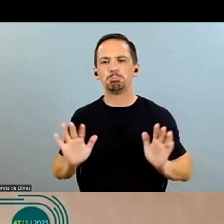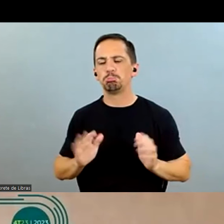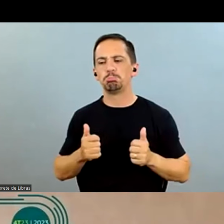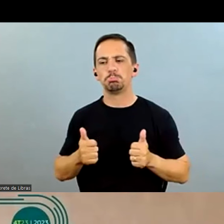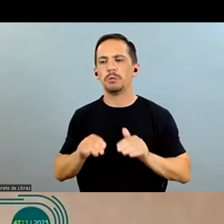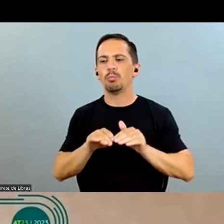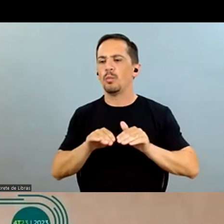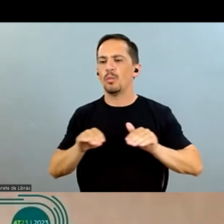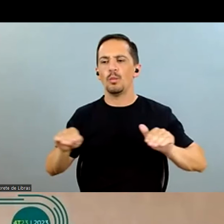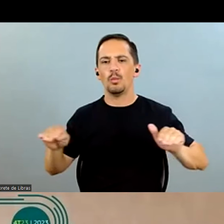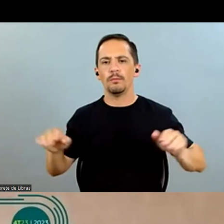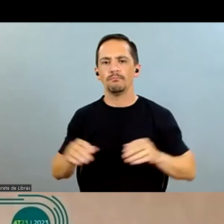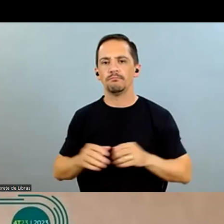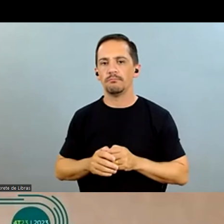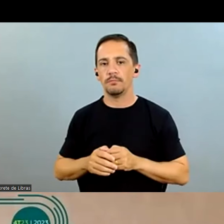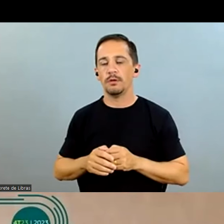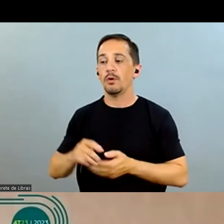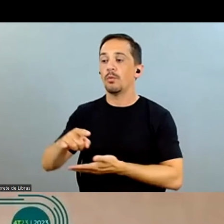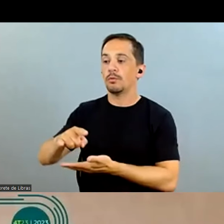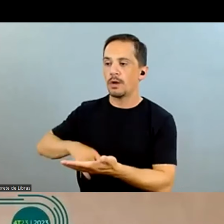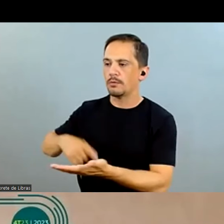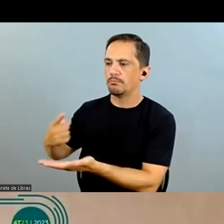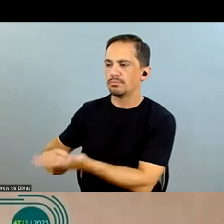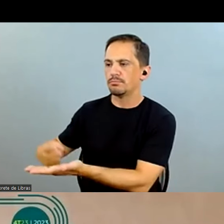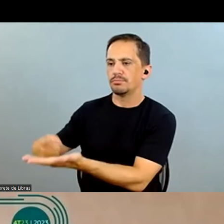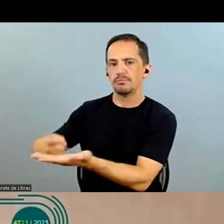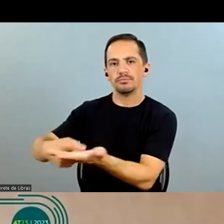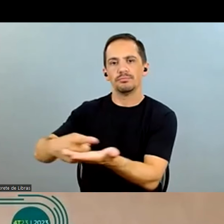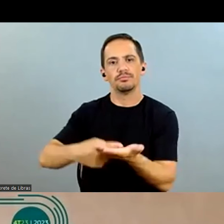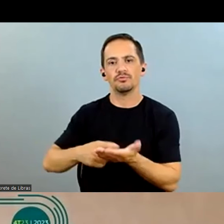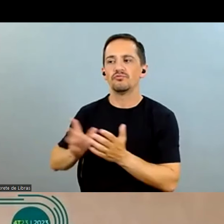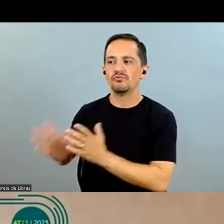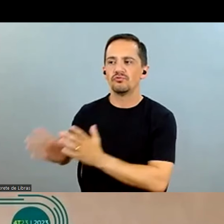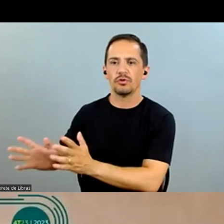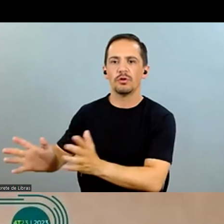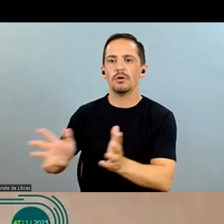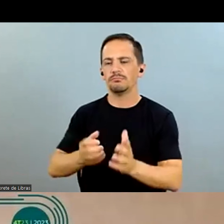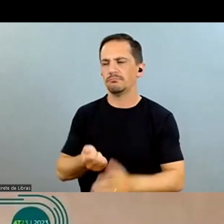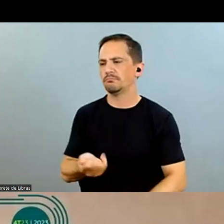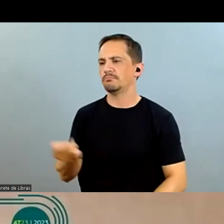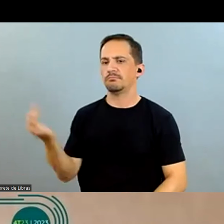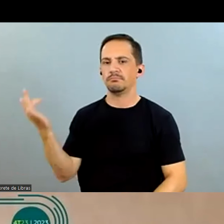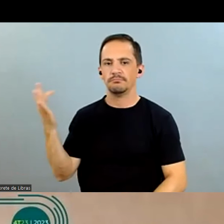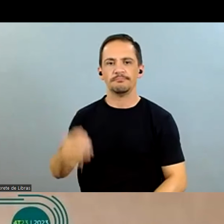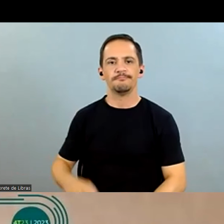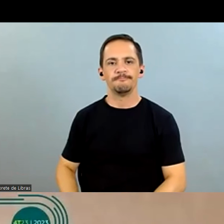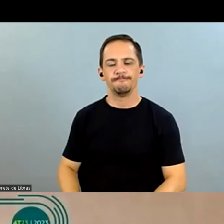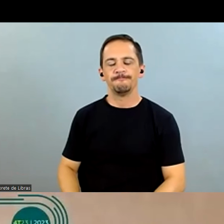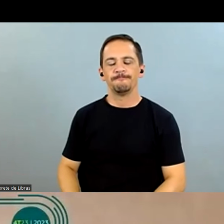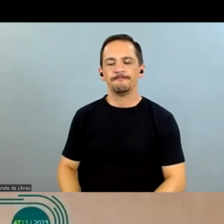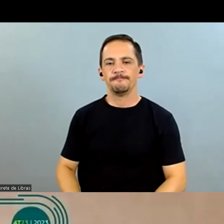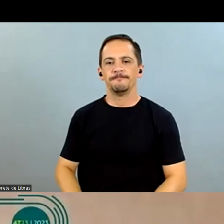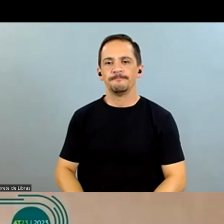negociando vários contratos né eh e e